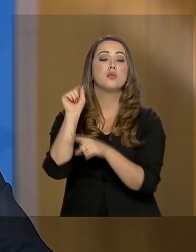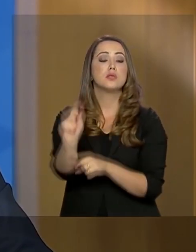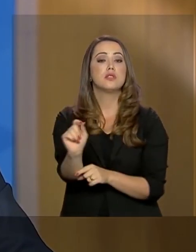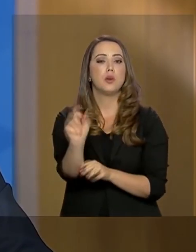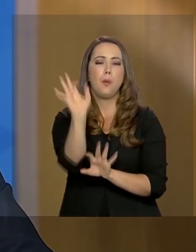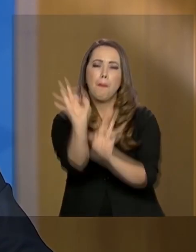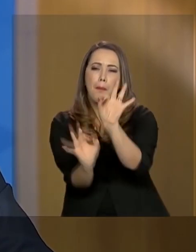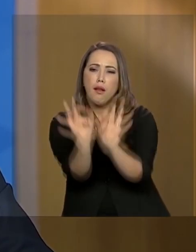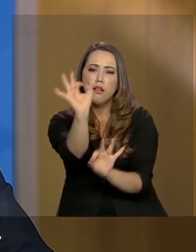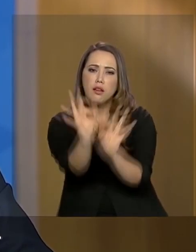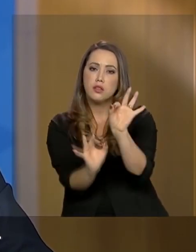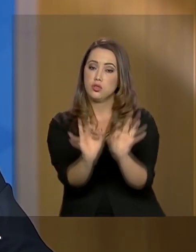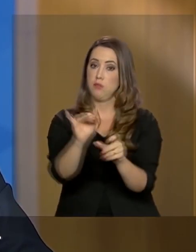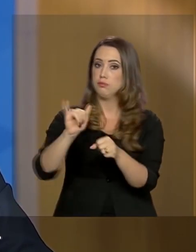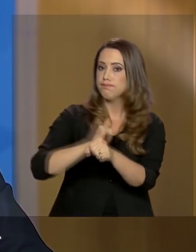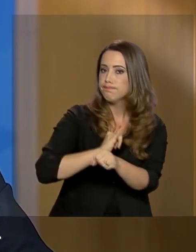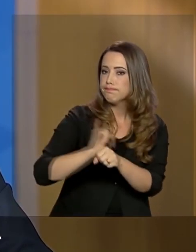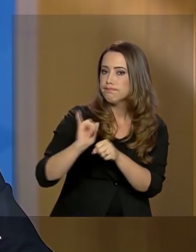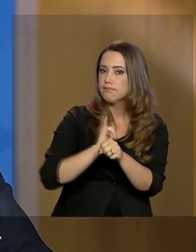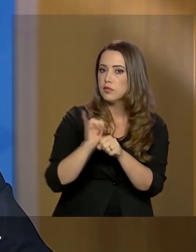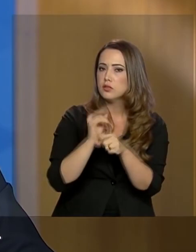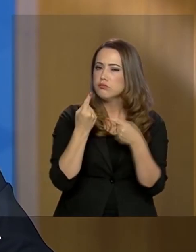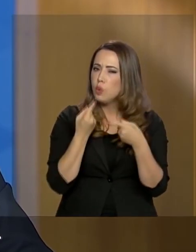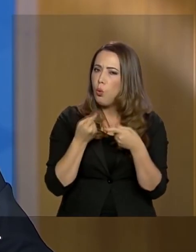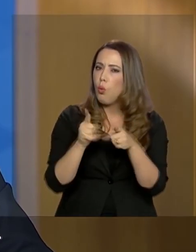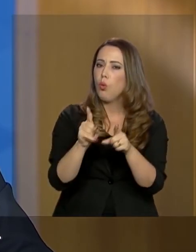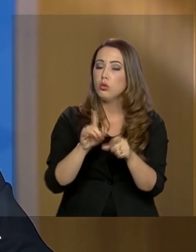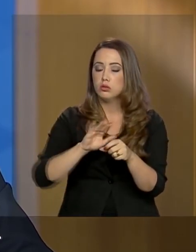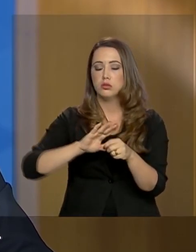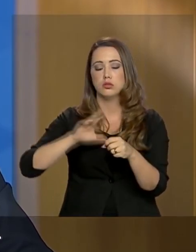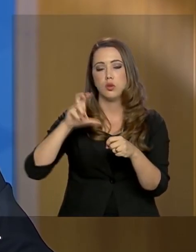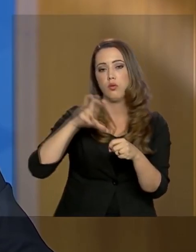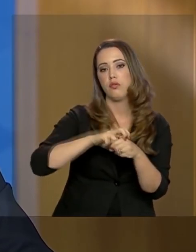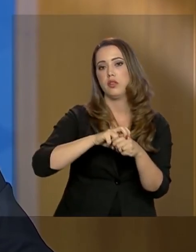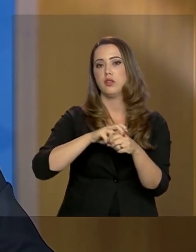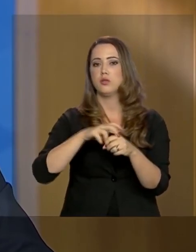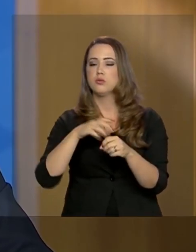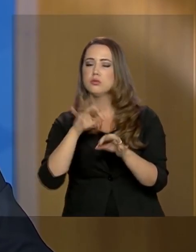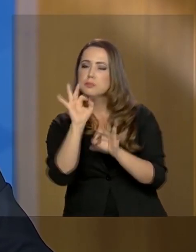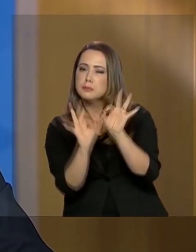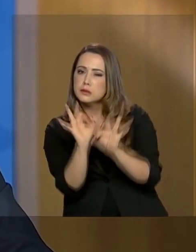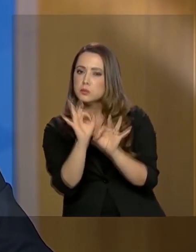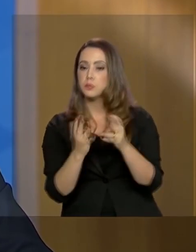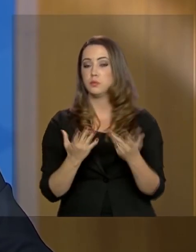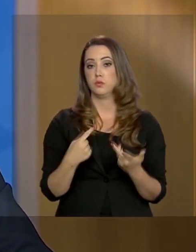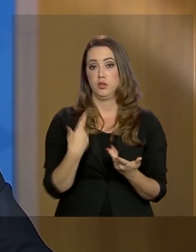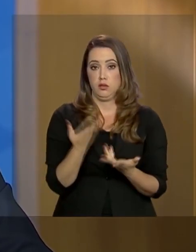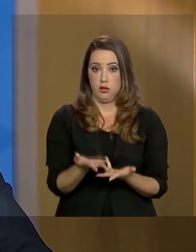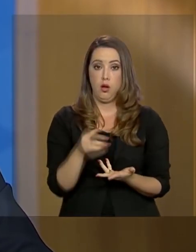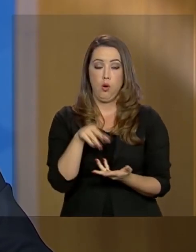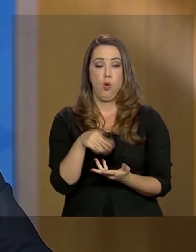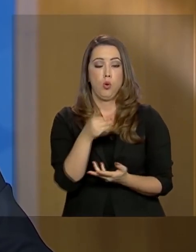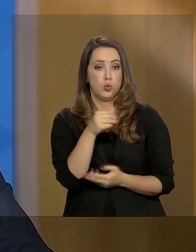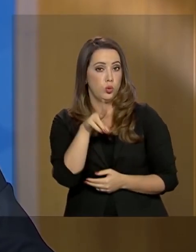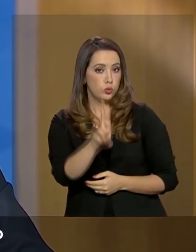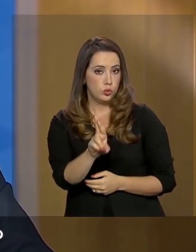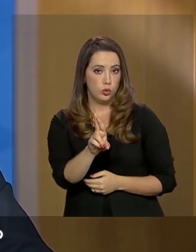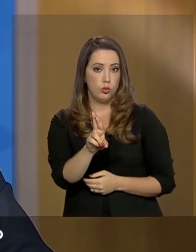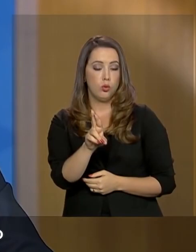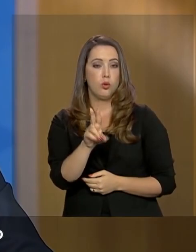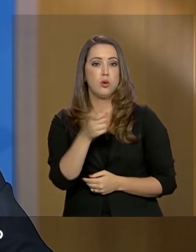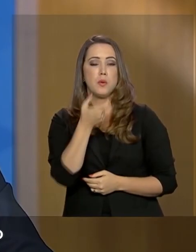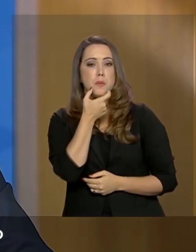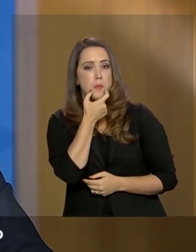no poder e o outro só quer chegar no poder, ocupar o lugar do outro. O tem no Brasil é isso. De um lado, você tem governadores e